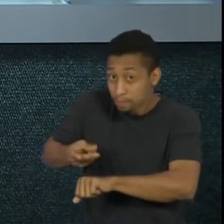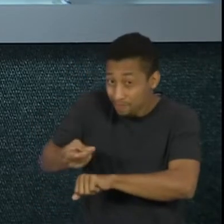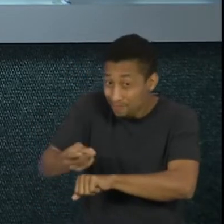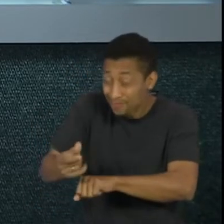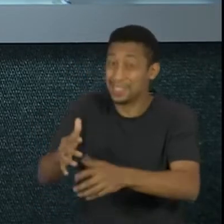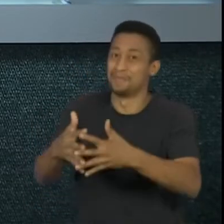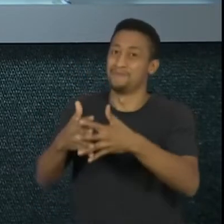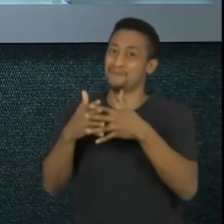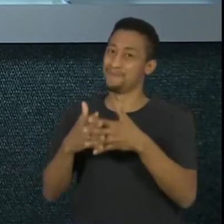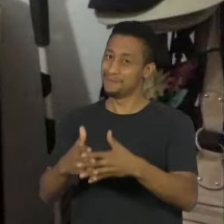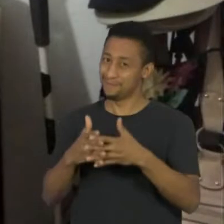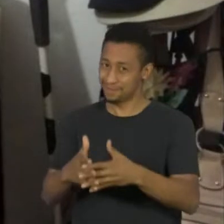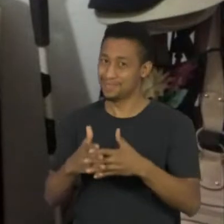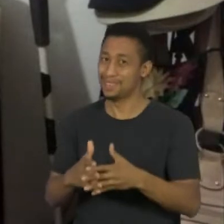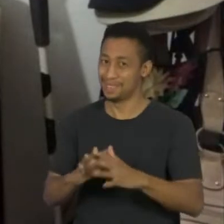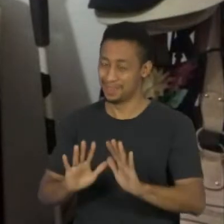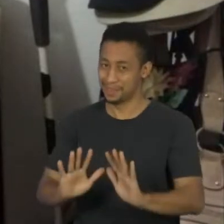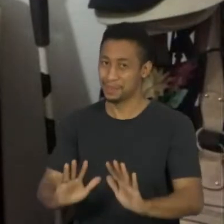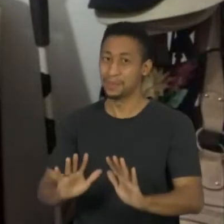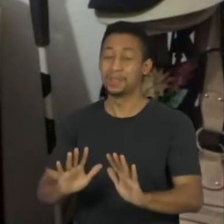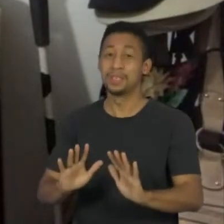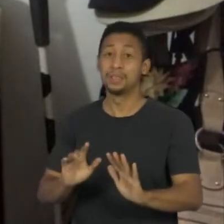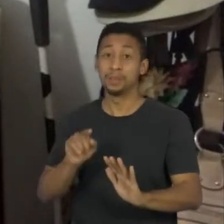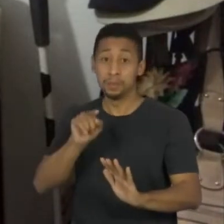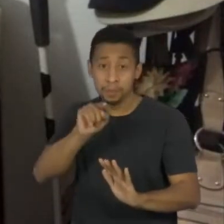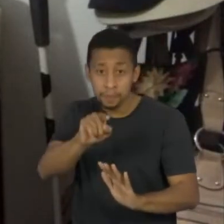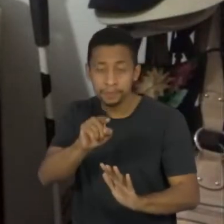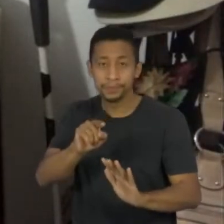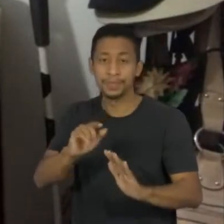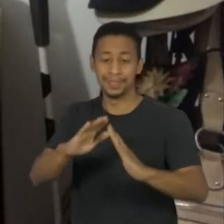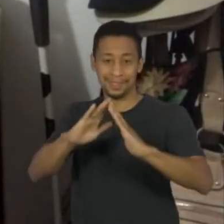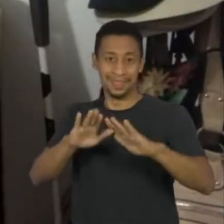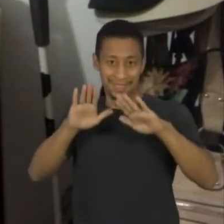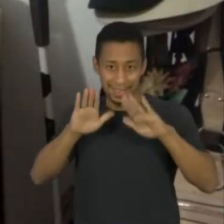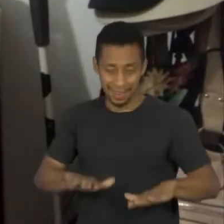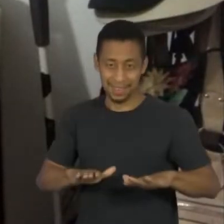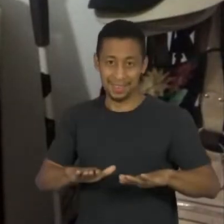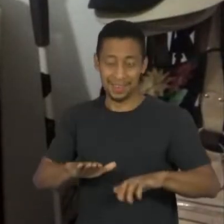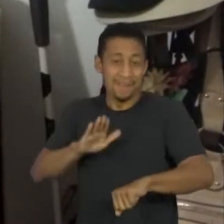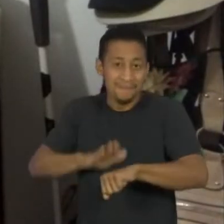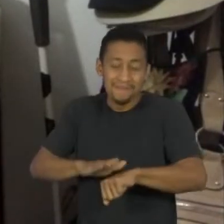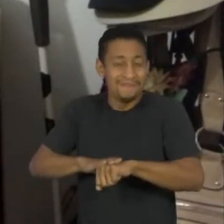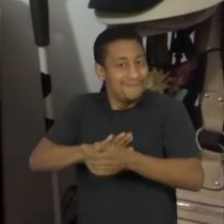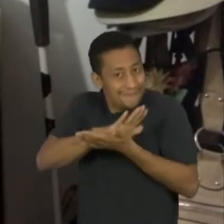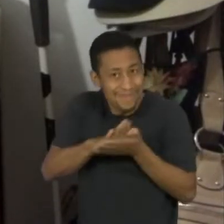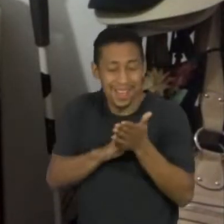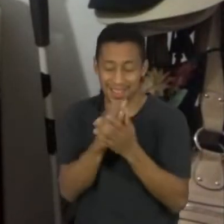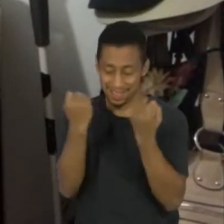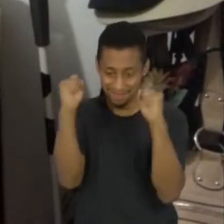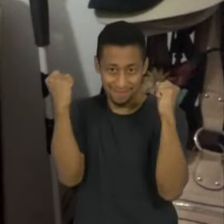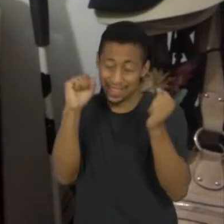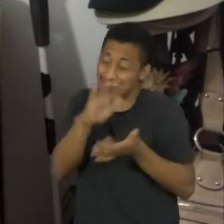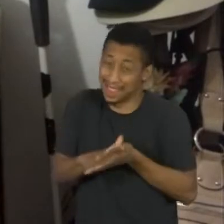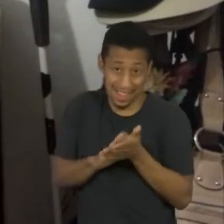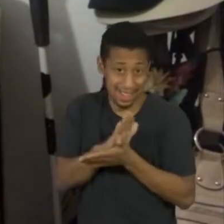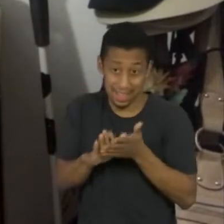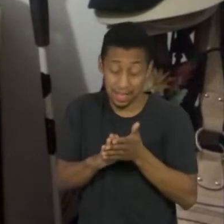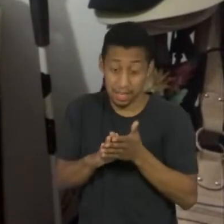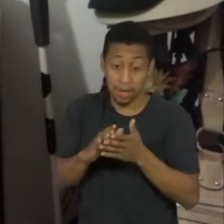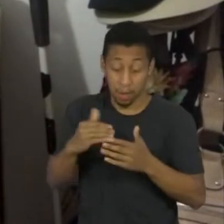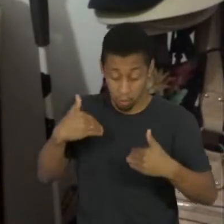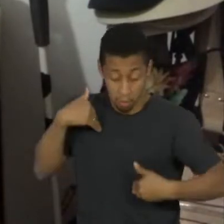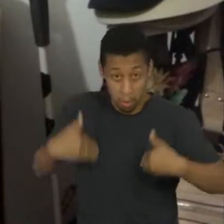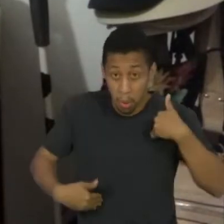Que quando você fica continuamente sem um tipo de atividade, o seu corpo vai responder de uma forma